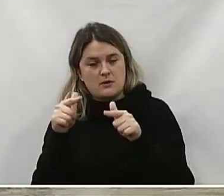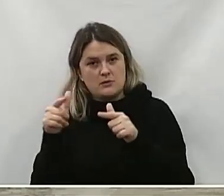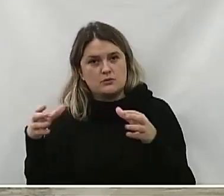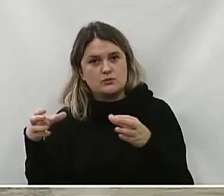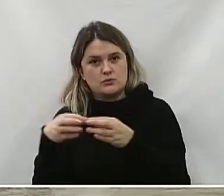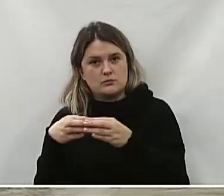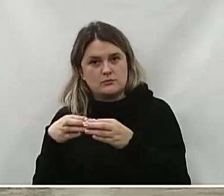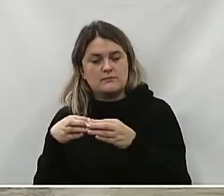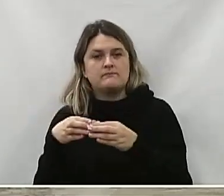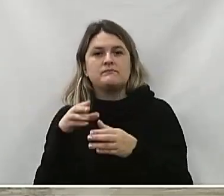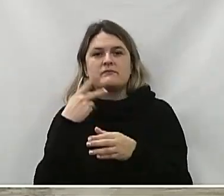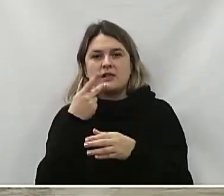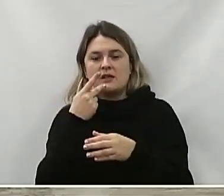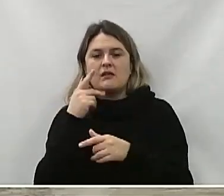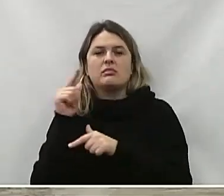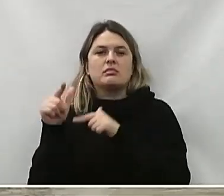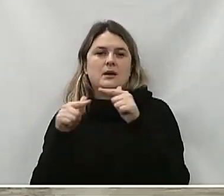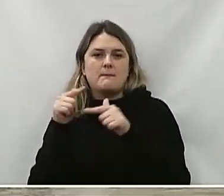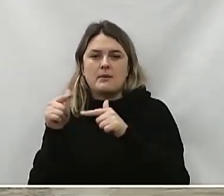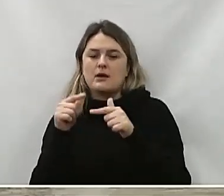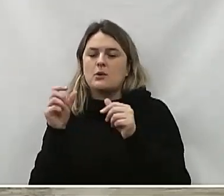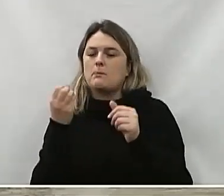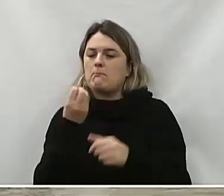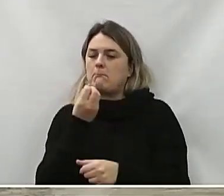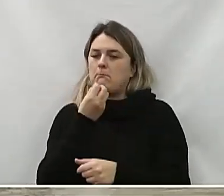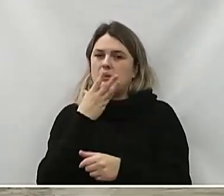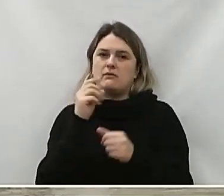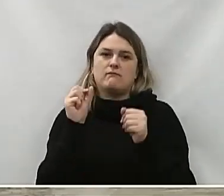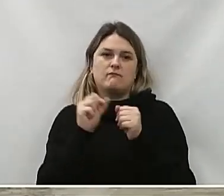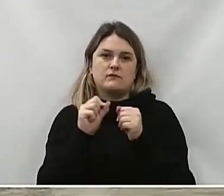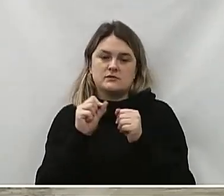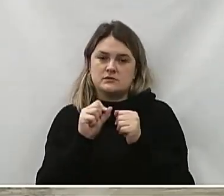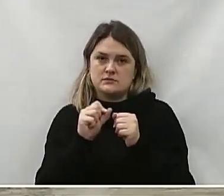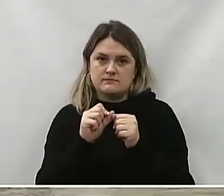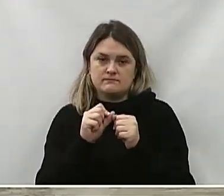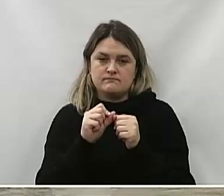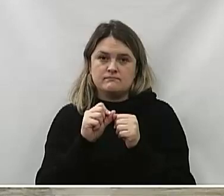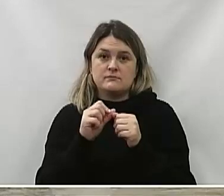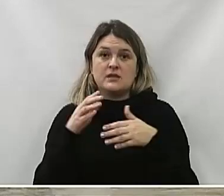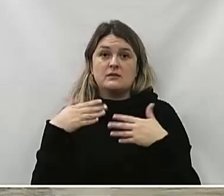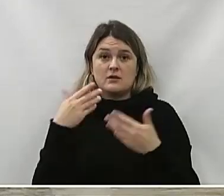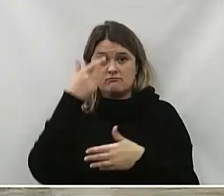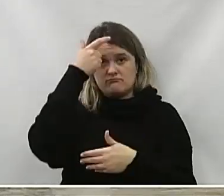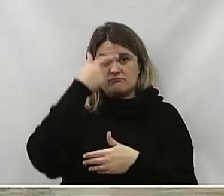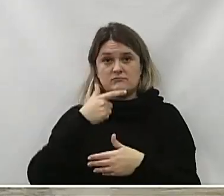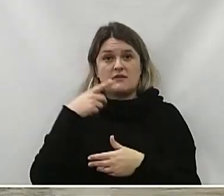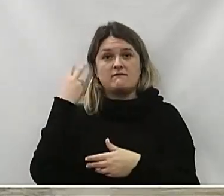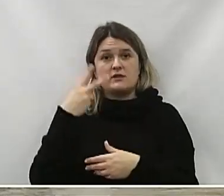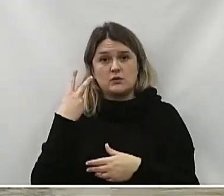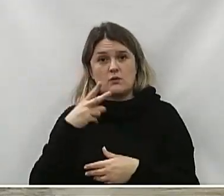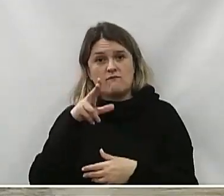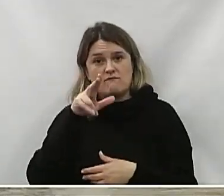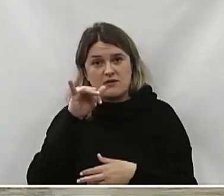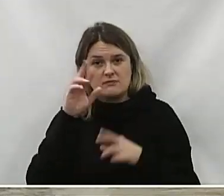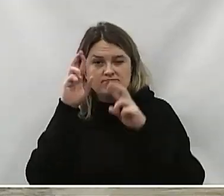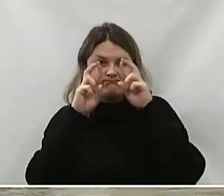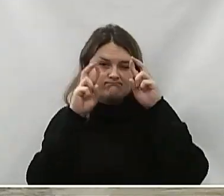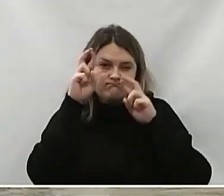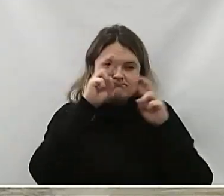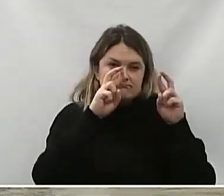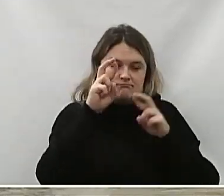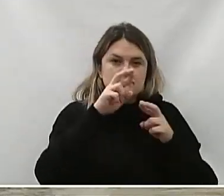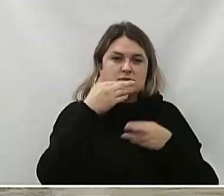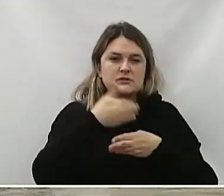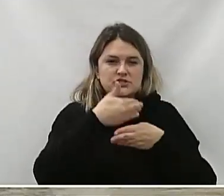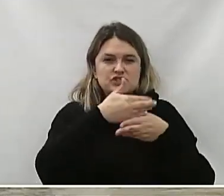dizendo que o trabalho tá foi muito bem feito e cabe esse Vereador como eu digo fiscalizar obras estão